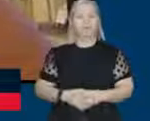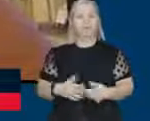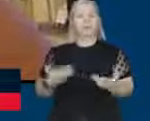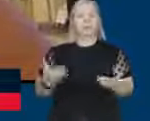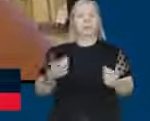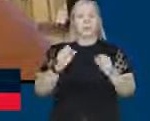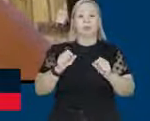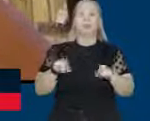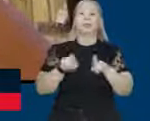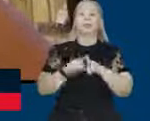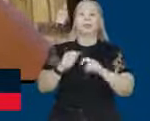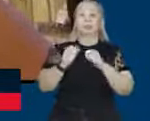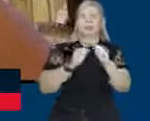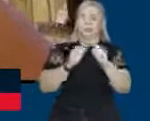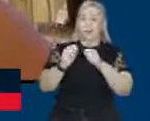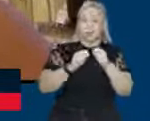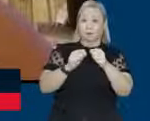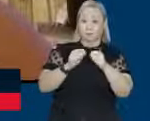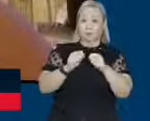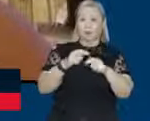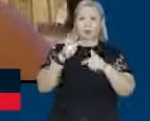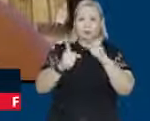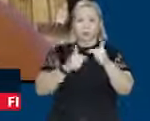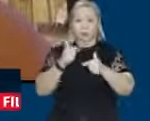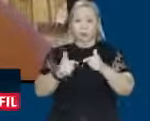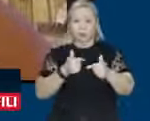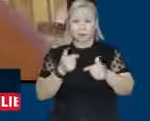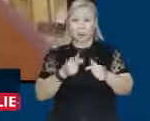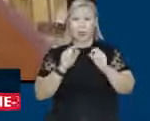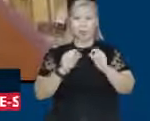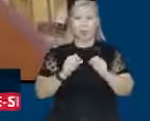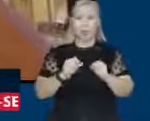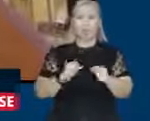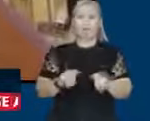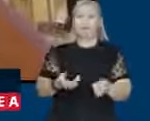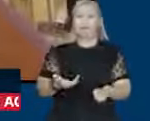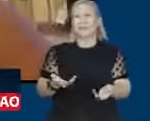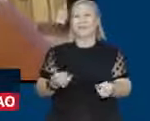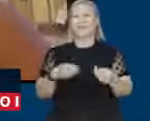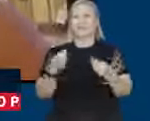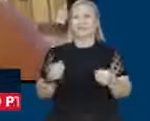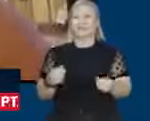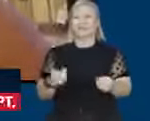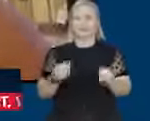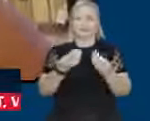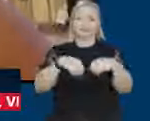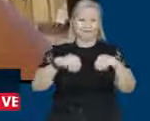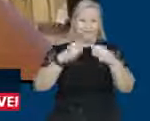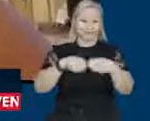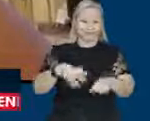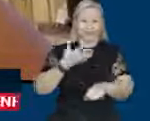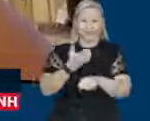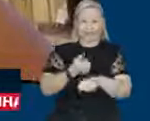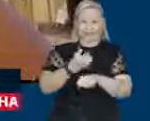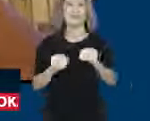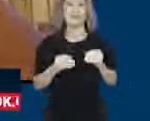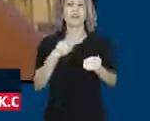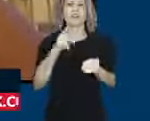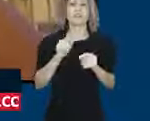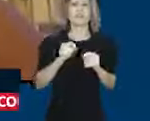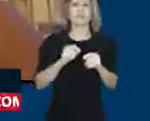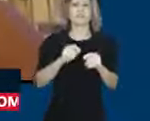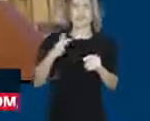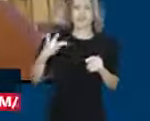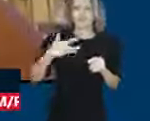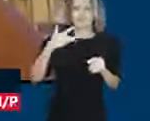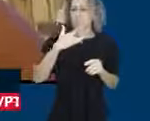são regulamentados, isso em trabalhos de entrega de delivery, em trabalhos onde não há contrato, onde não há direito trabalhista. Hoje